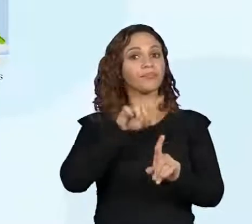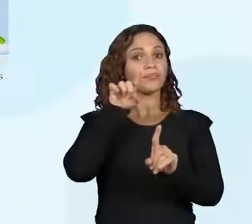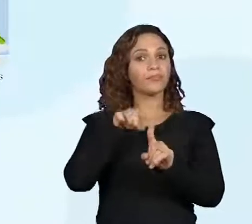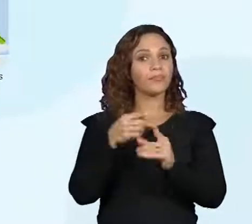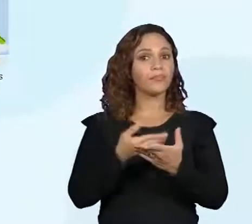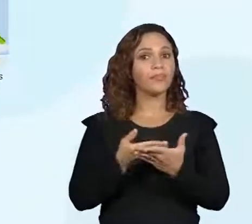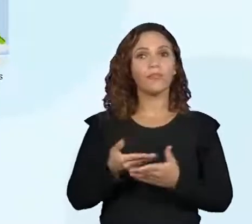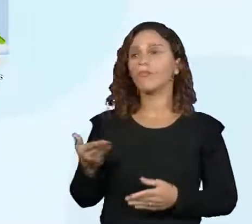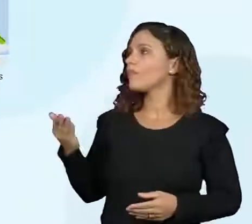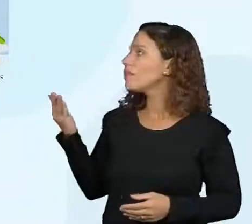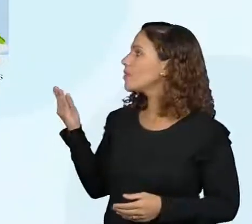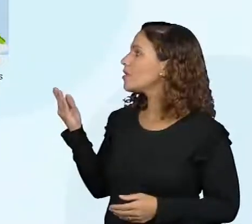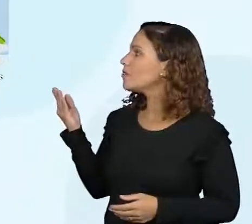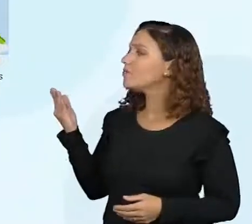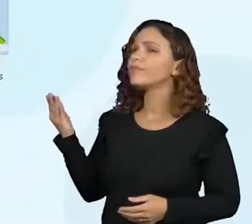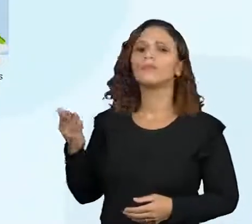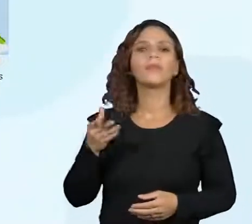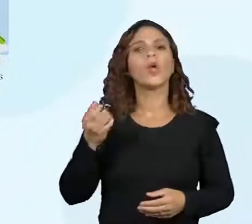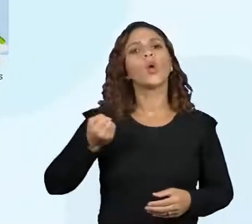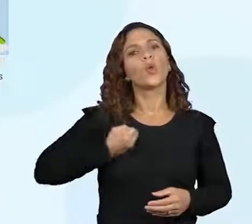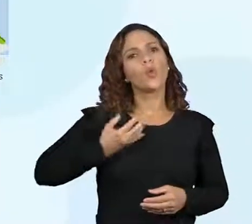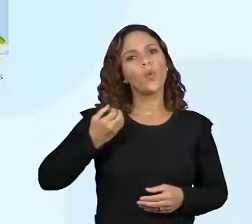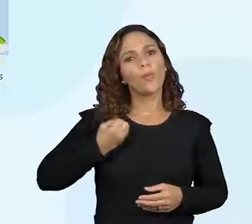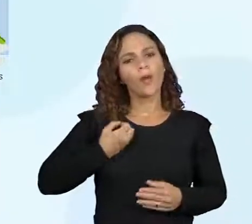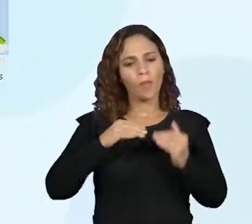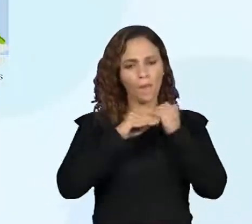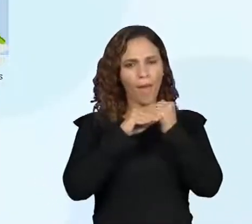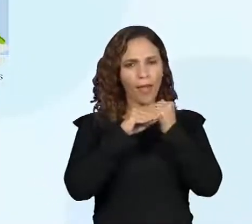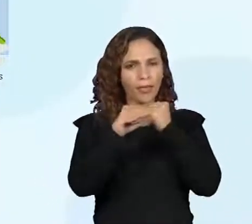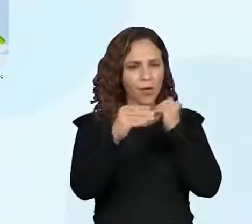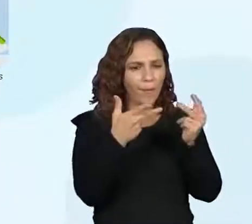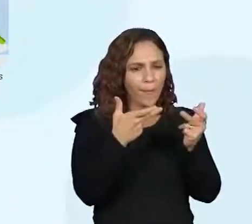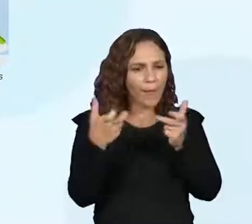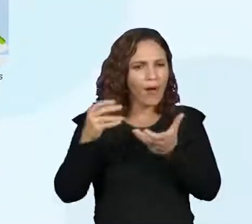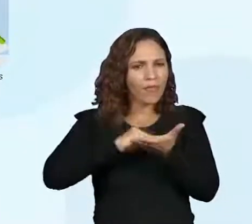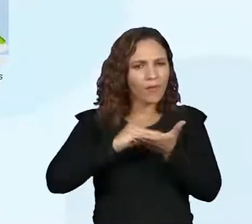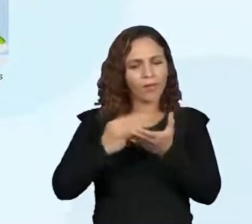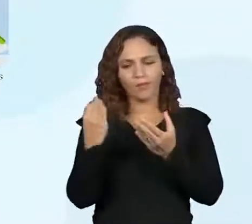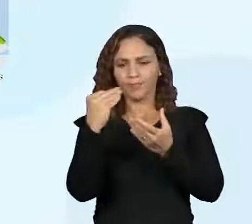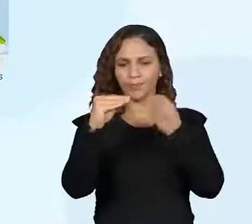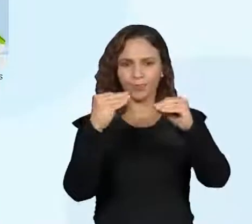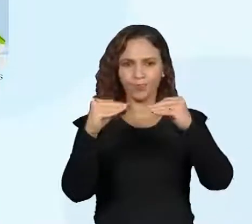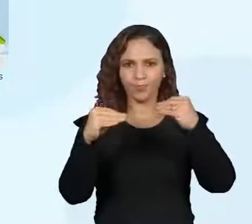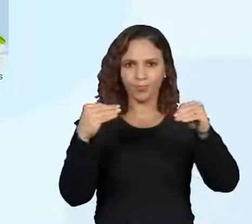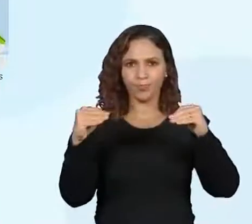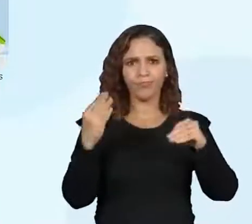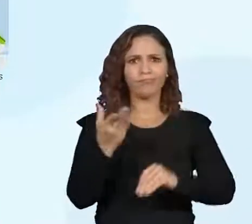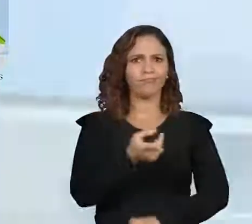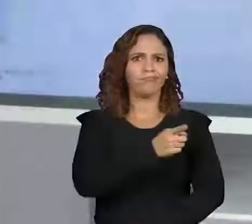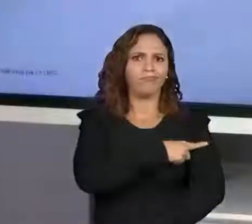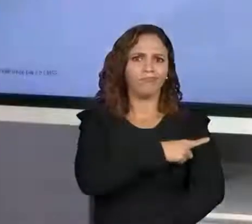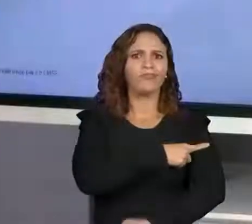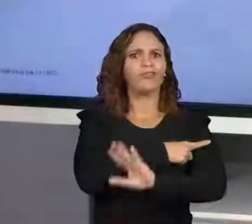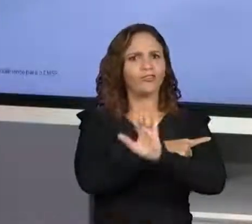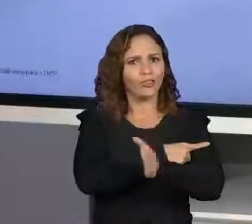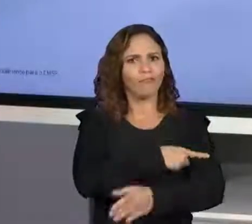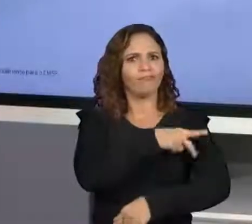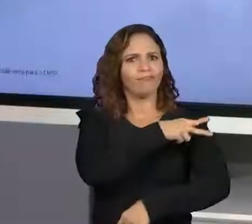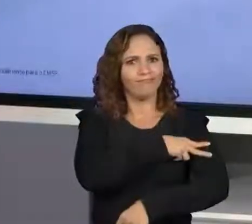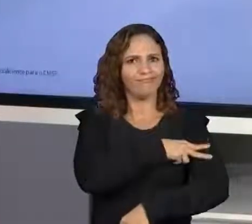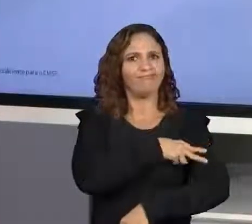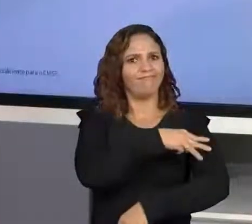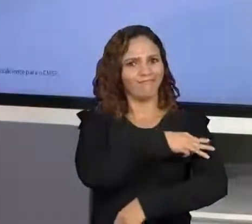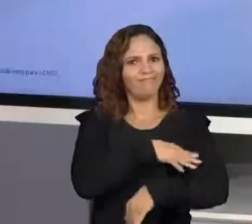de sequências numéricas e completá-las. E isso a gente já faz desde o primeiro ano. Aí, com o tempo, a gente